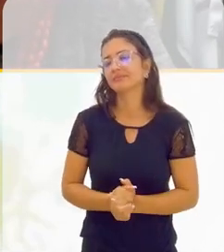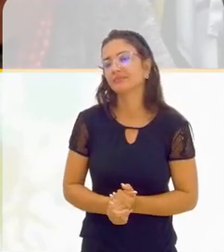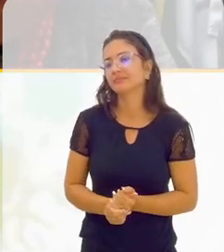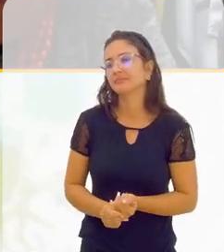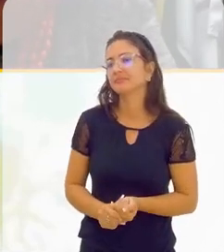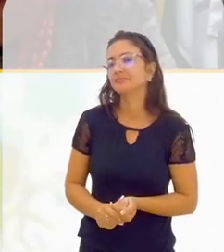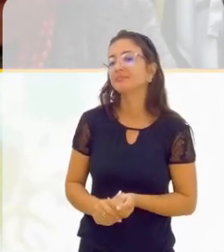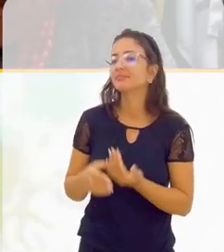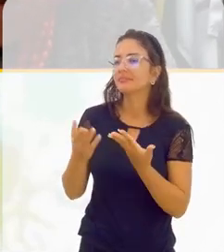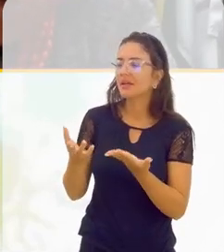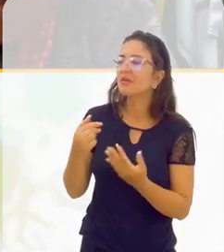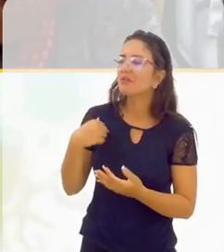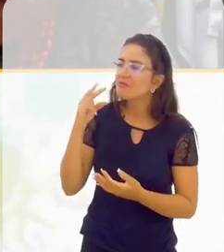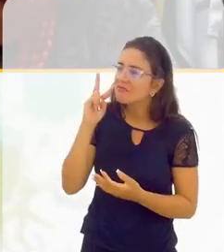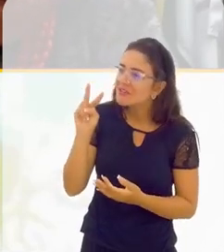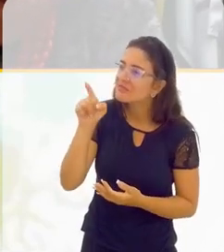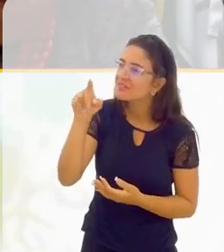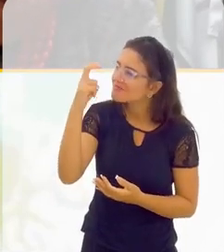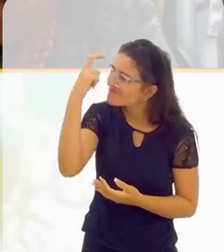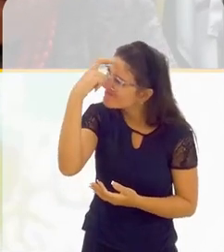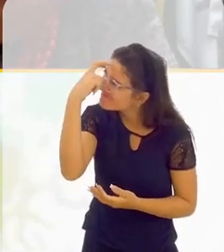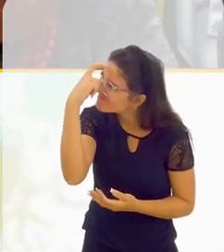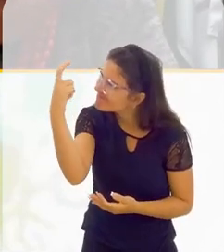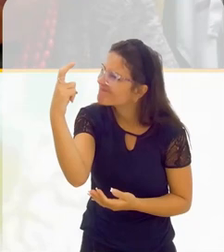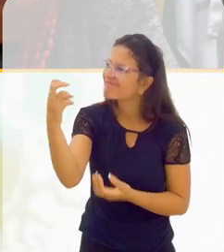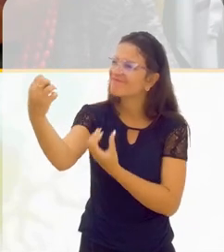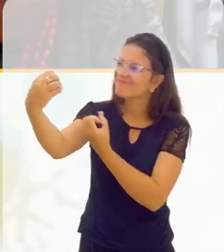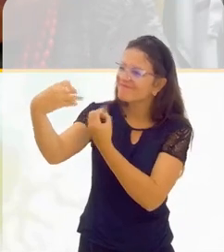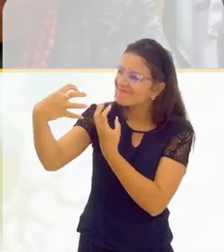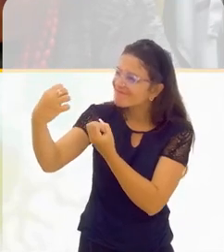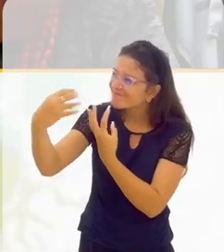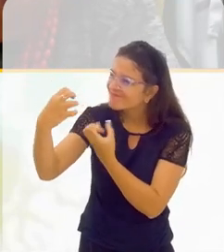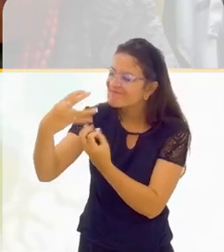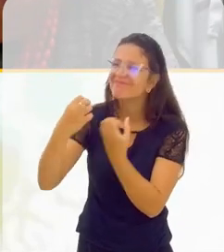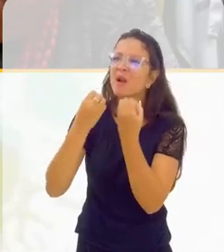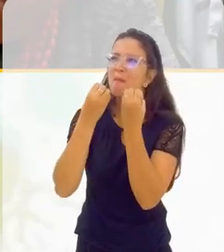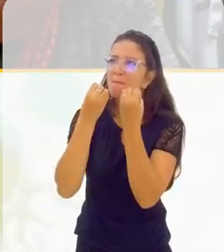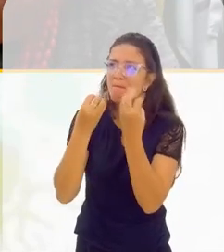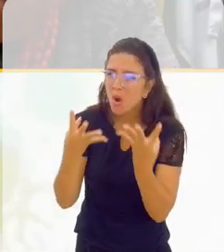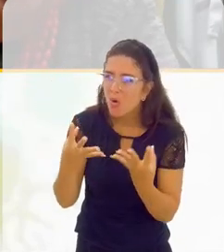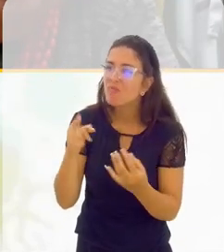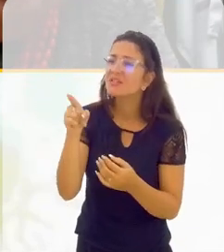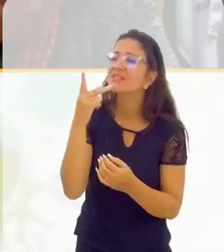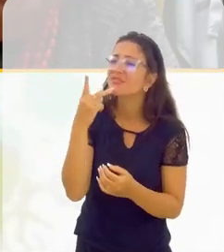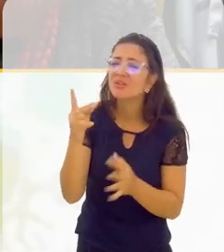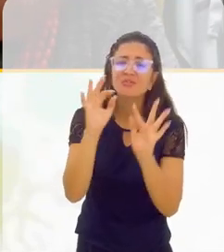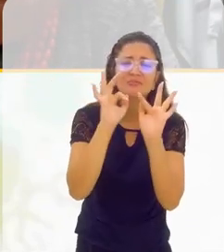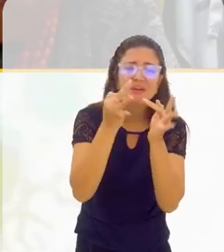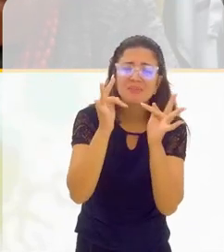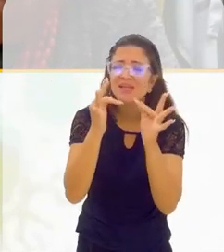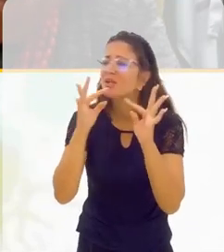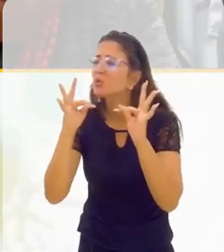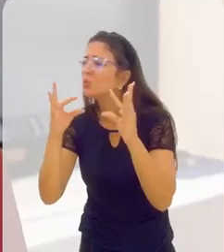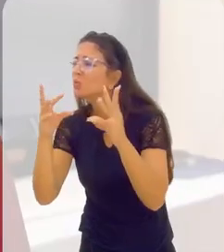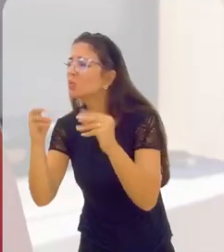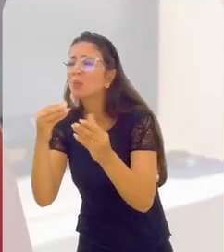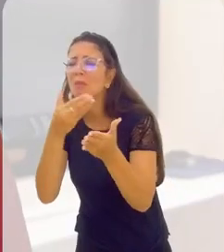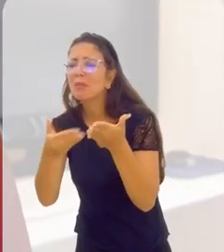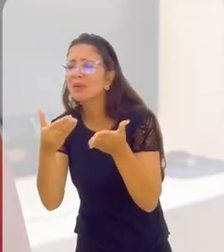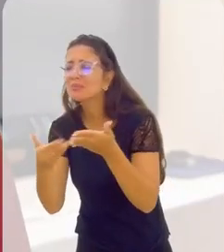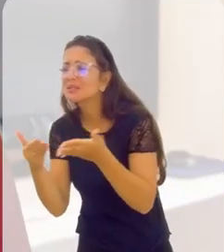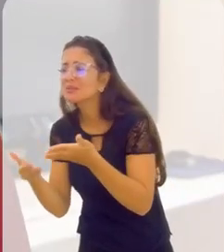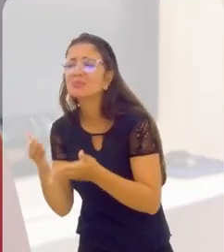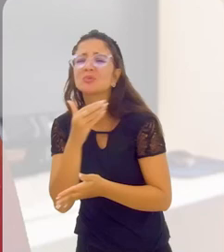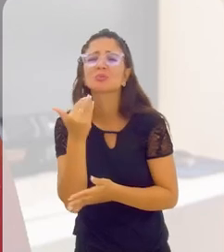dá para ver a tua sabedoria e o quanto você tá ensinando aqui para gente você falou que perdeu todas as pessoas da sua família